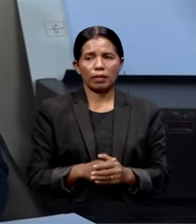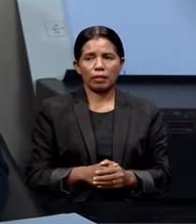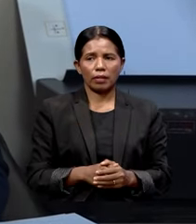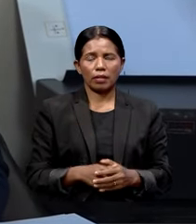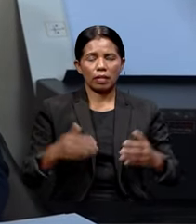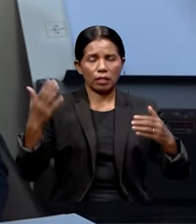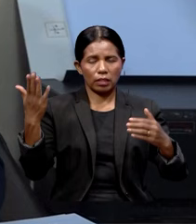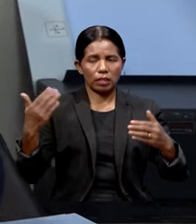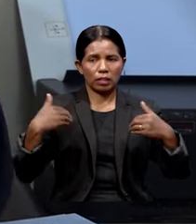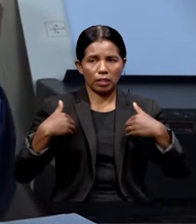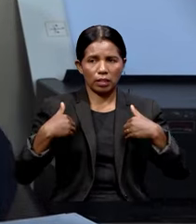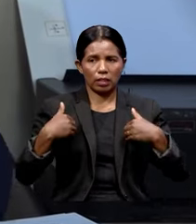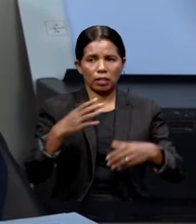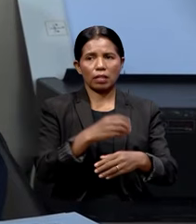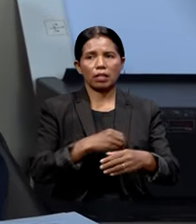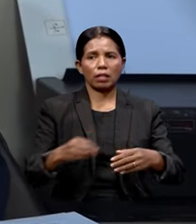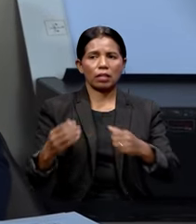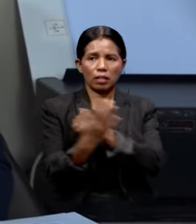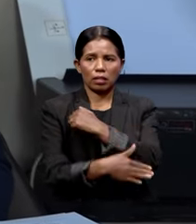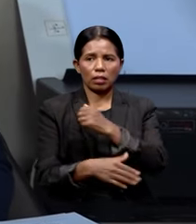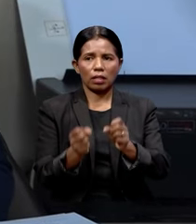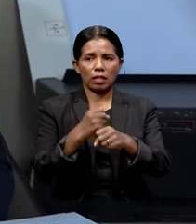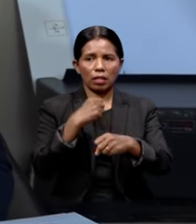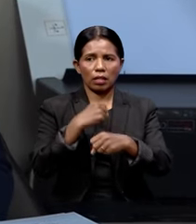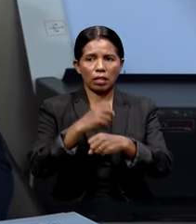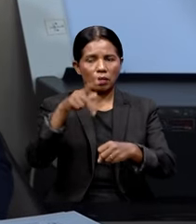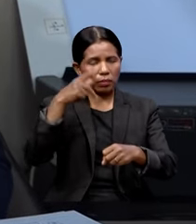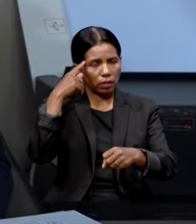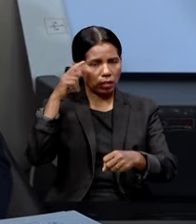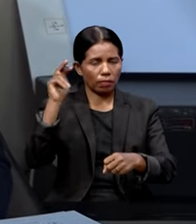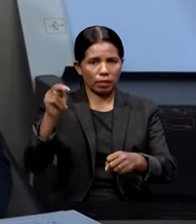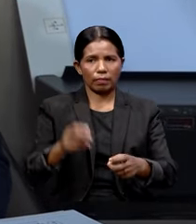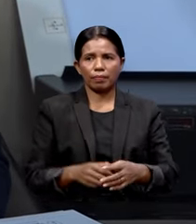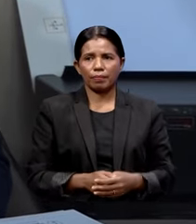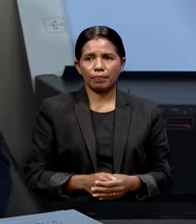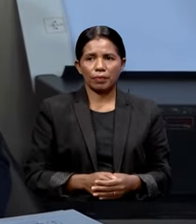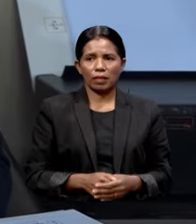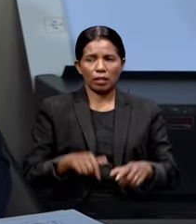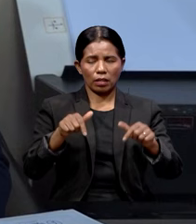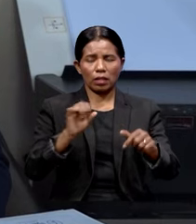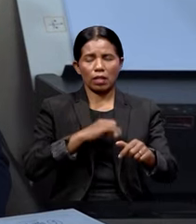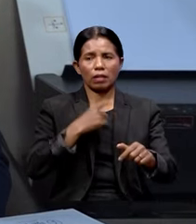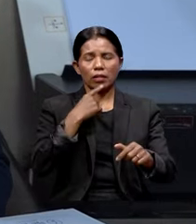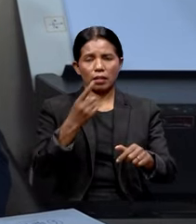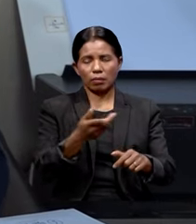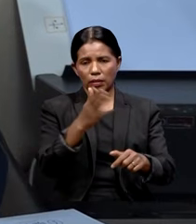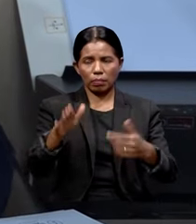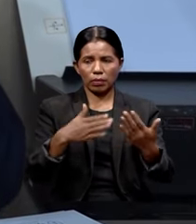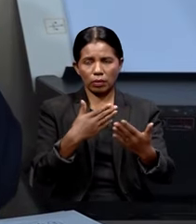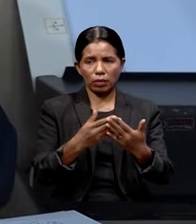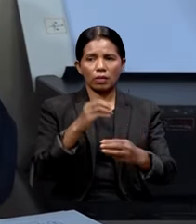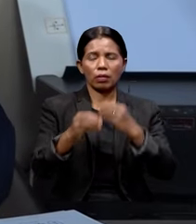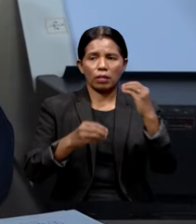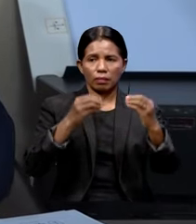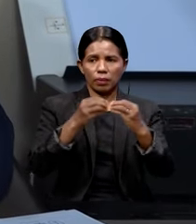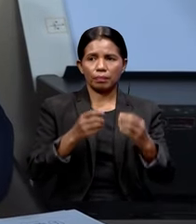a ela, minha país origem, a ela perseguição política bania. E a nem o cara explica, vai estar bom, cheira a cata.